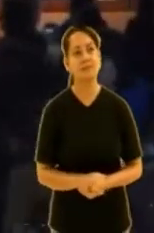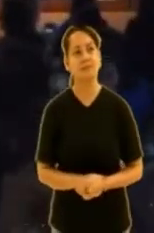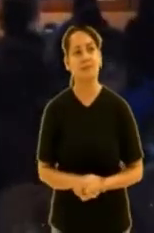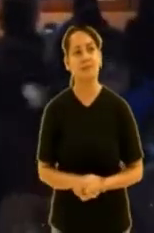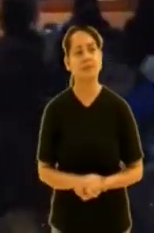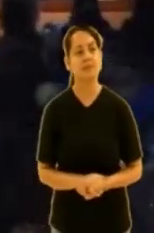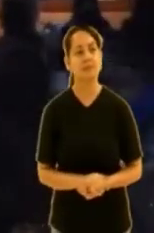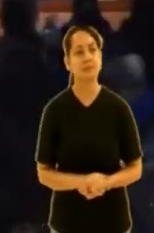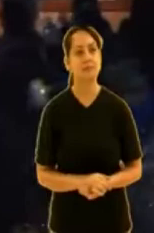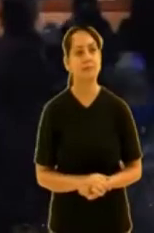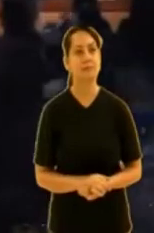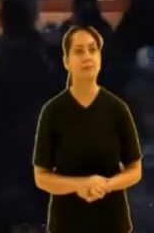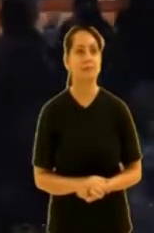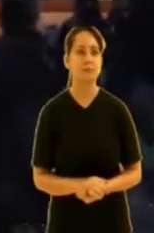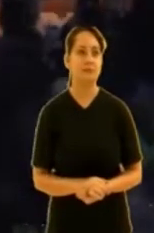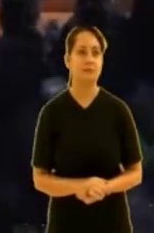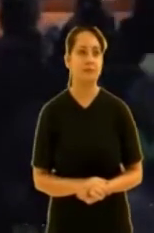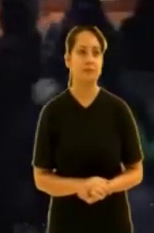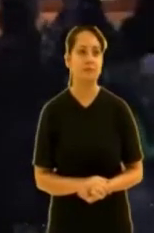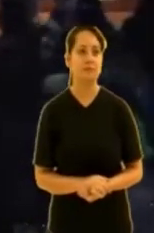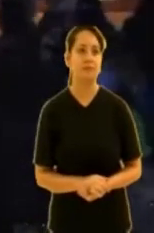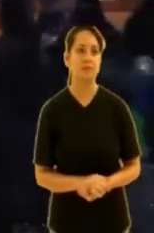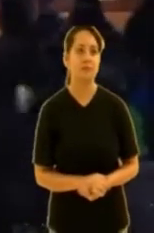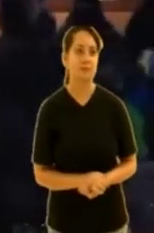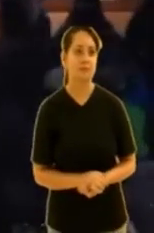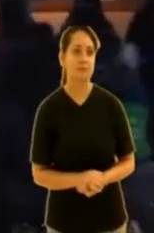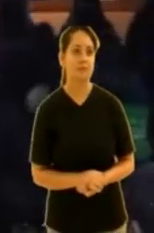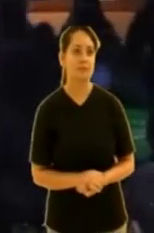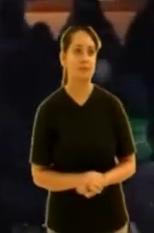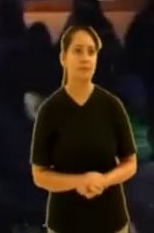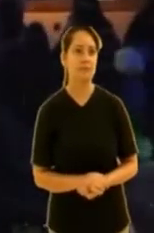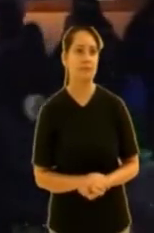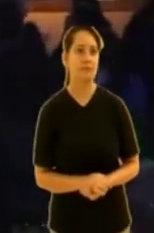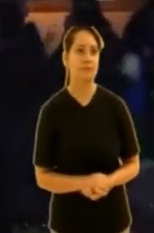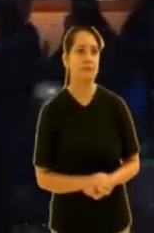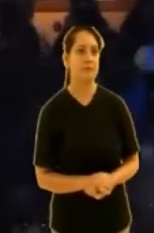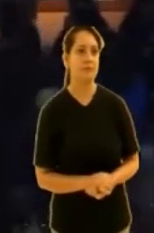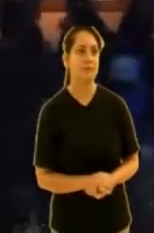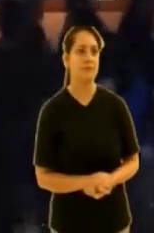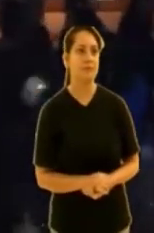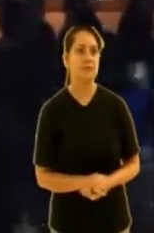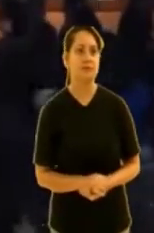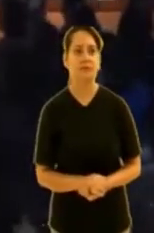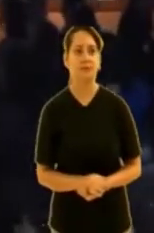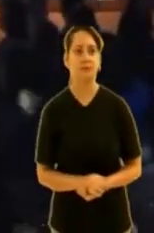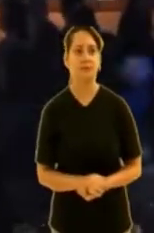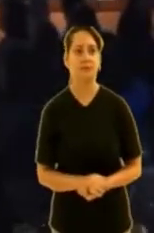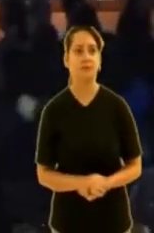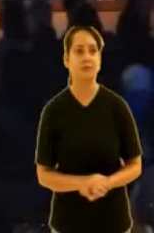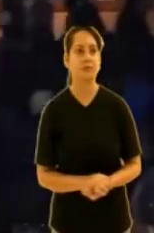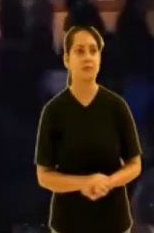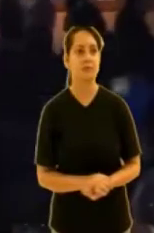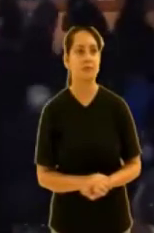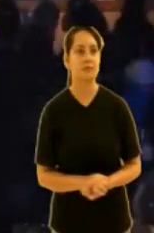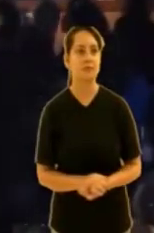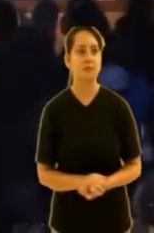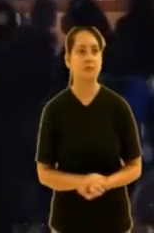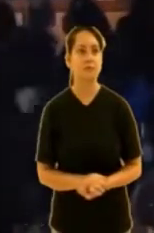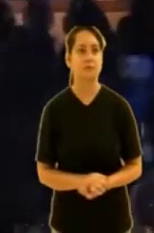Onde a casa mora e decora o breu, como a chuva